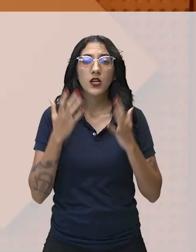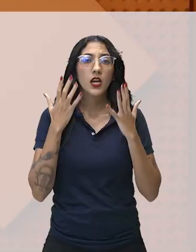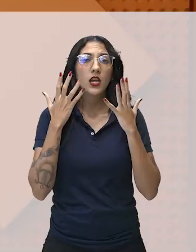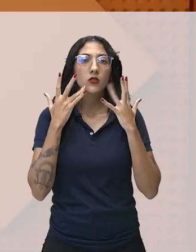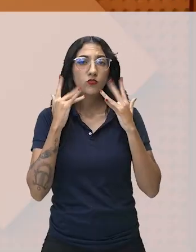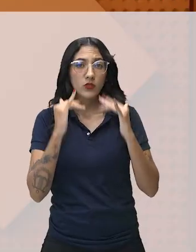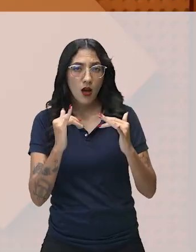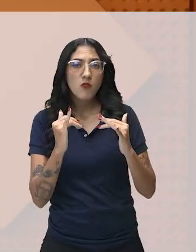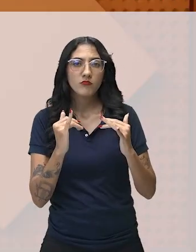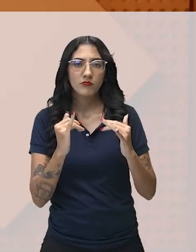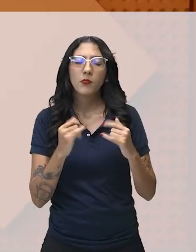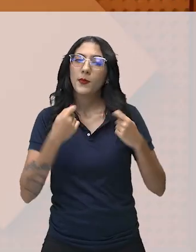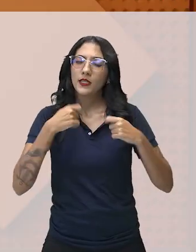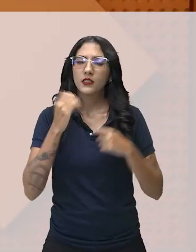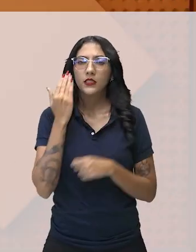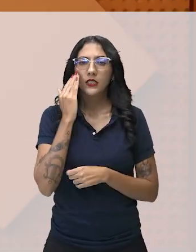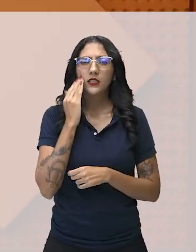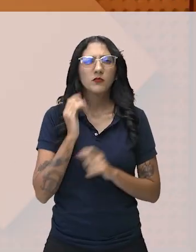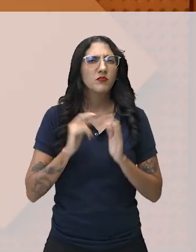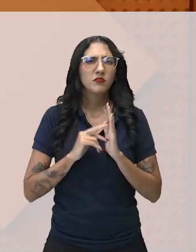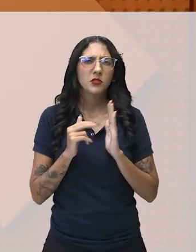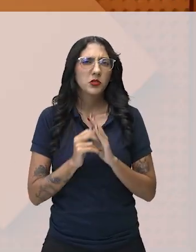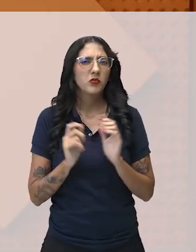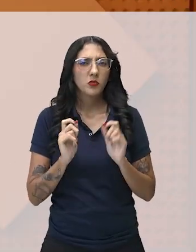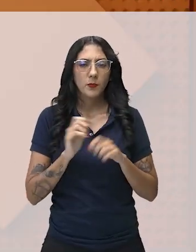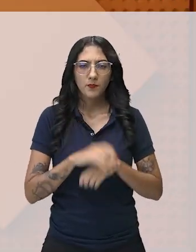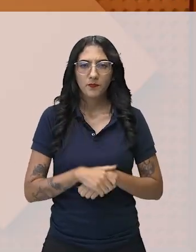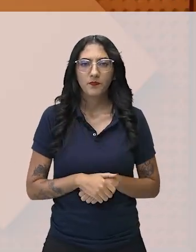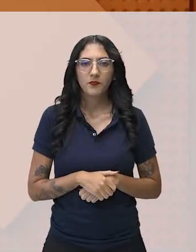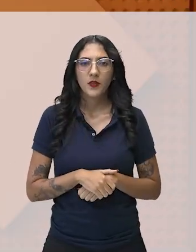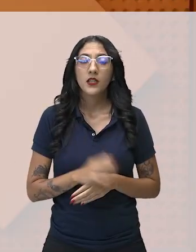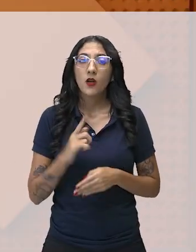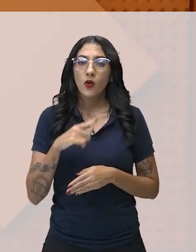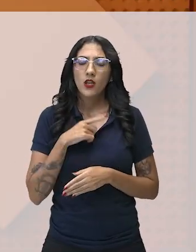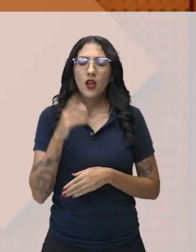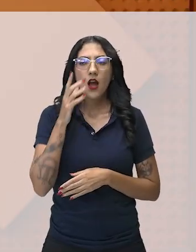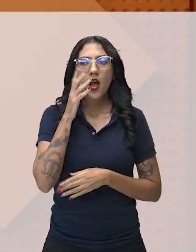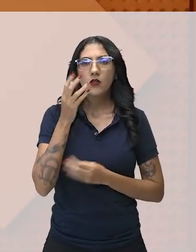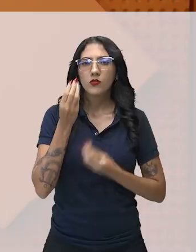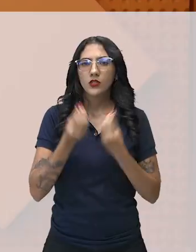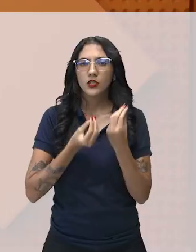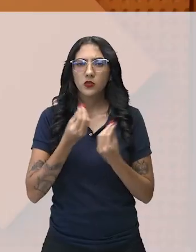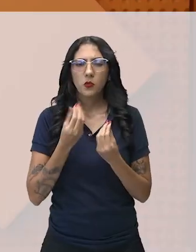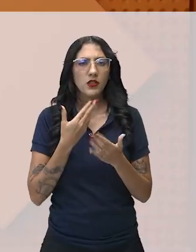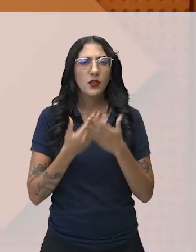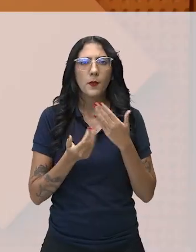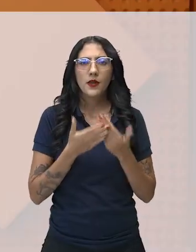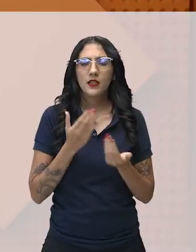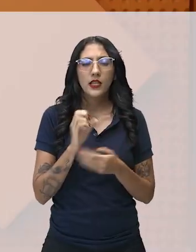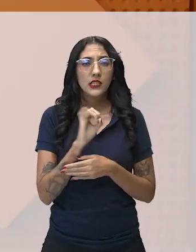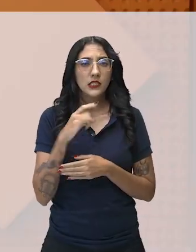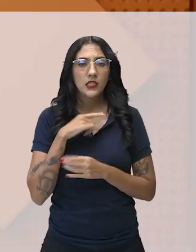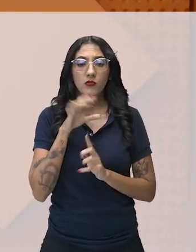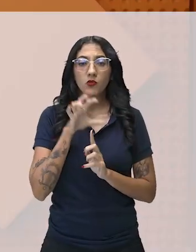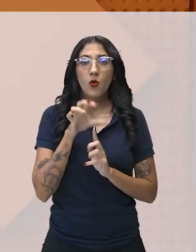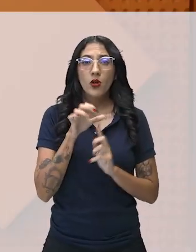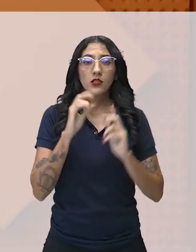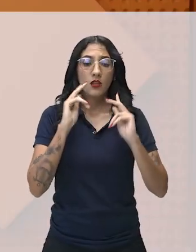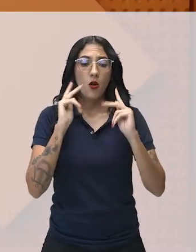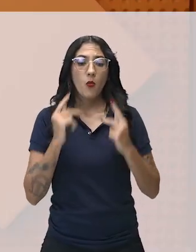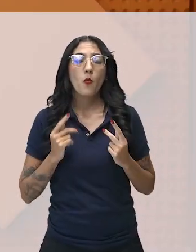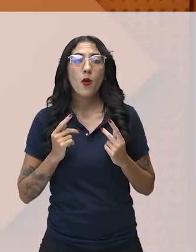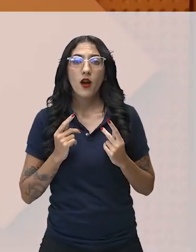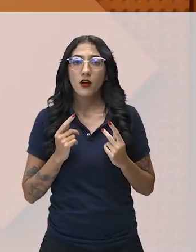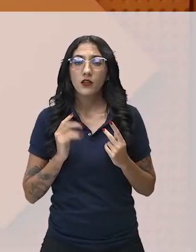vocês precisam entender. O que significa dizer? Que o efeito estufa ele vai acontecer independentemente da ação humana, certo? Então é